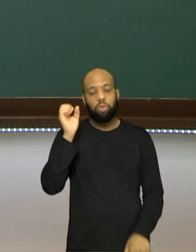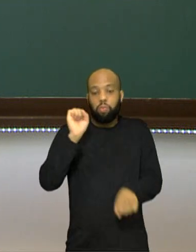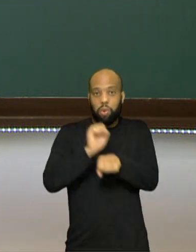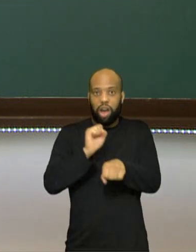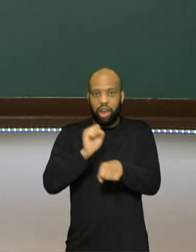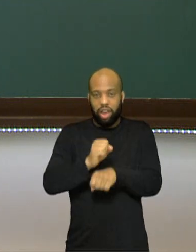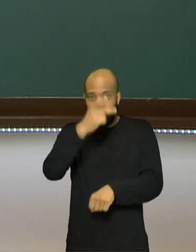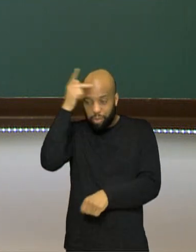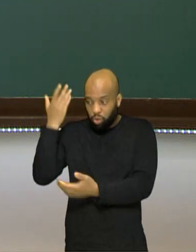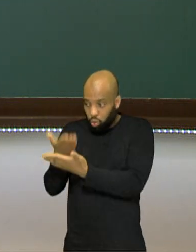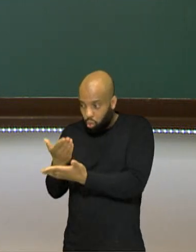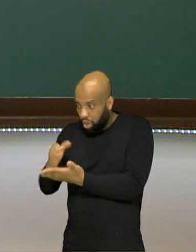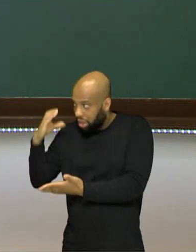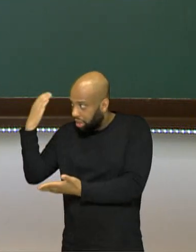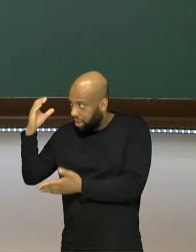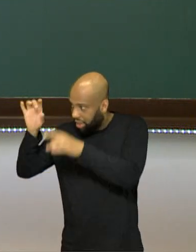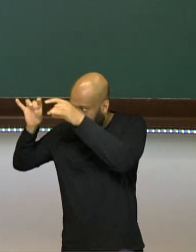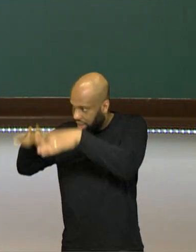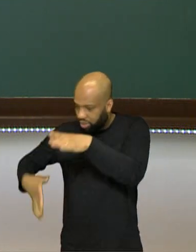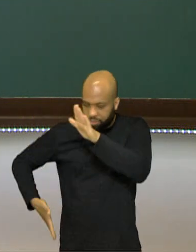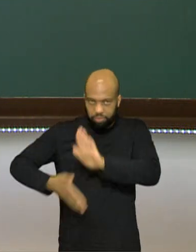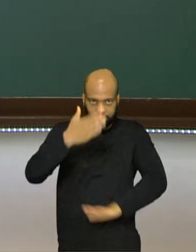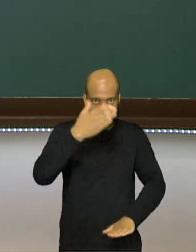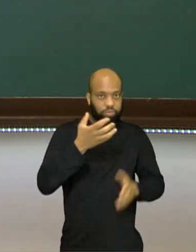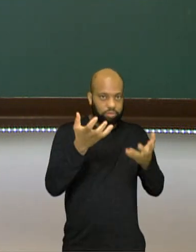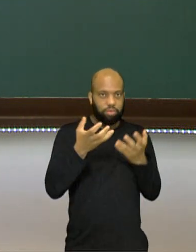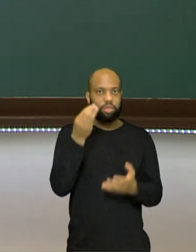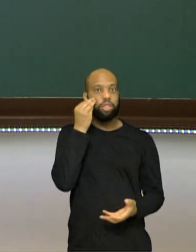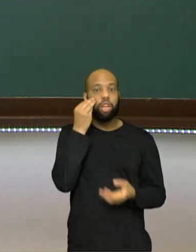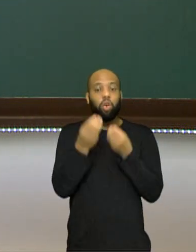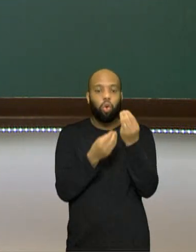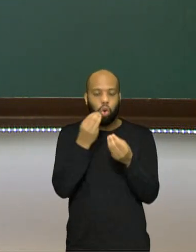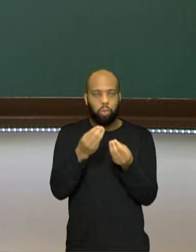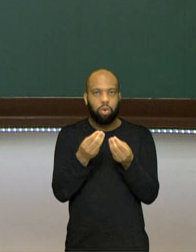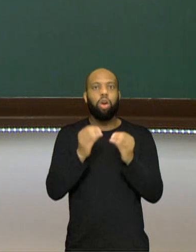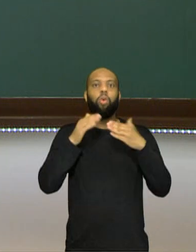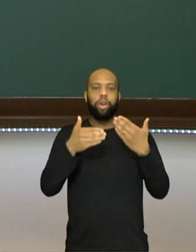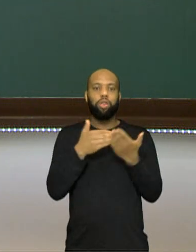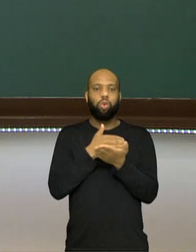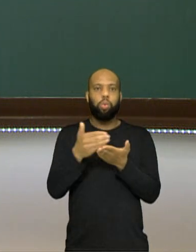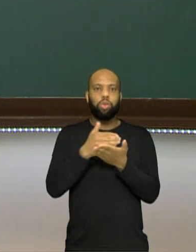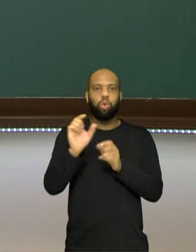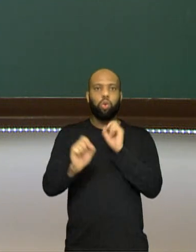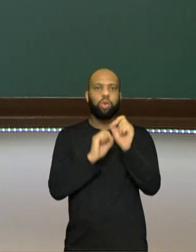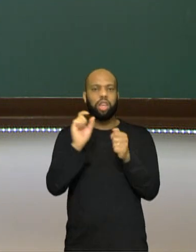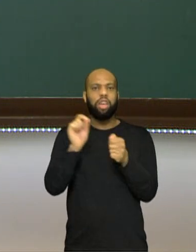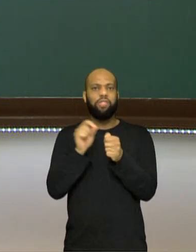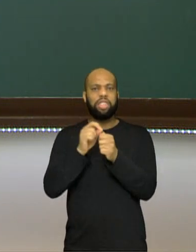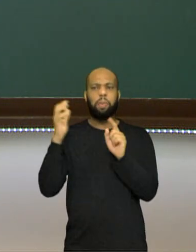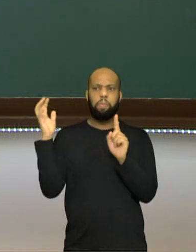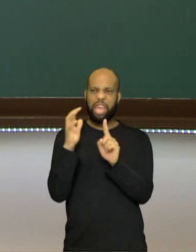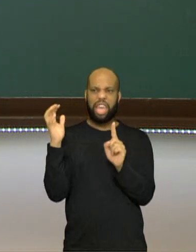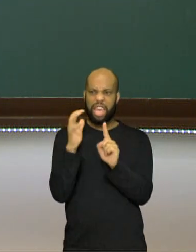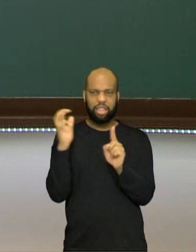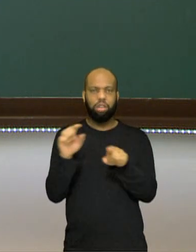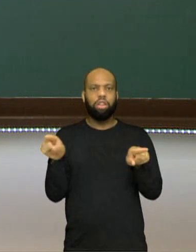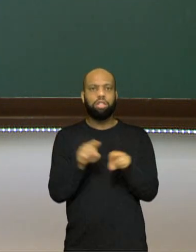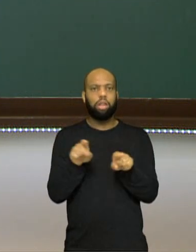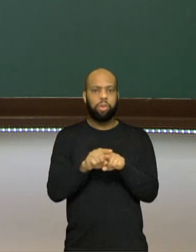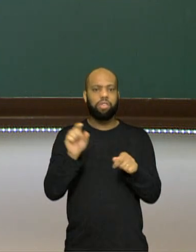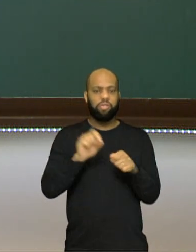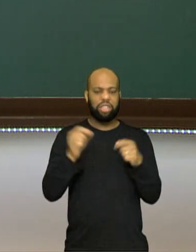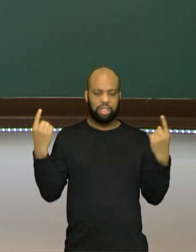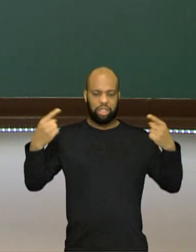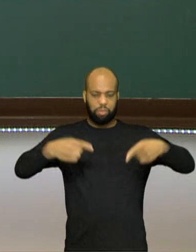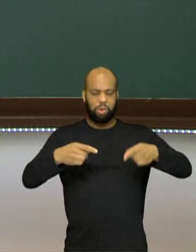a saída de pessoas russas é justamente aumentar a pressão, né, e criar uma